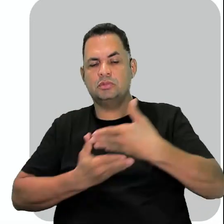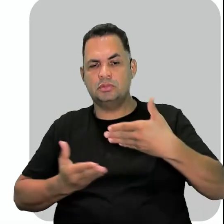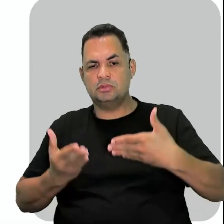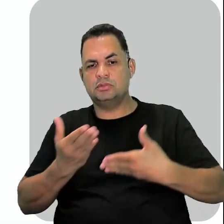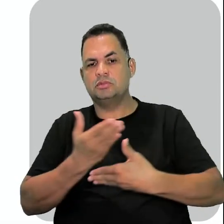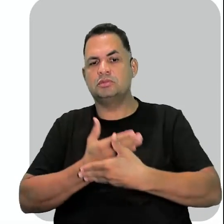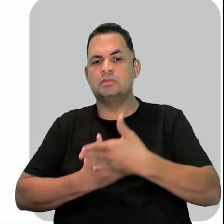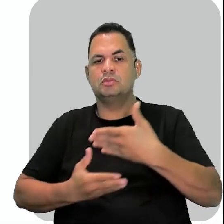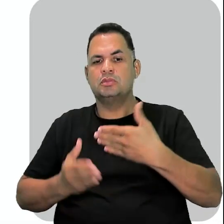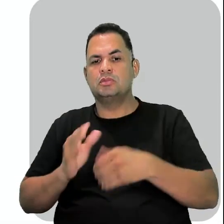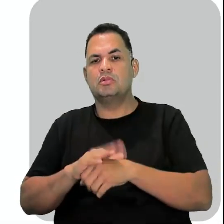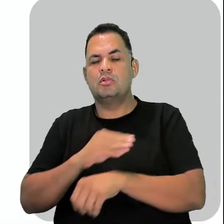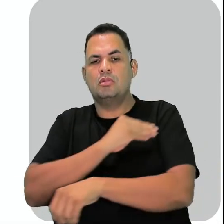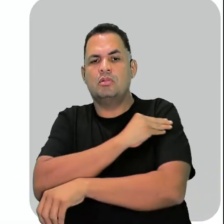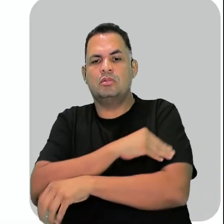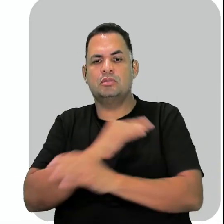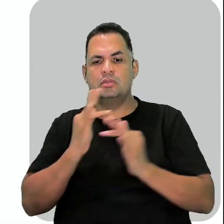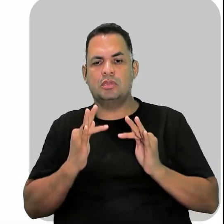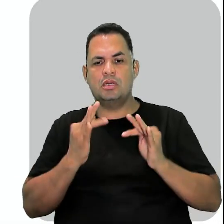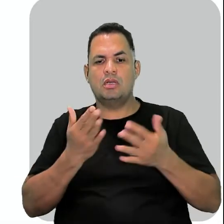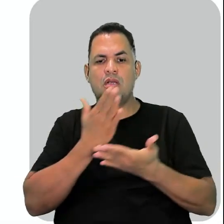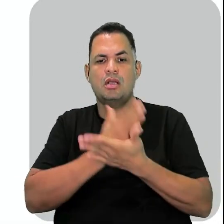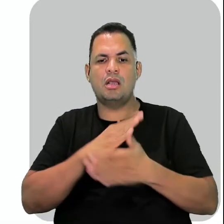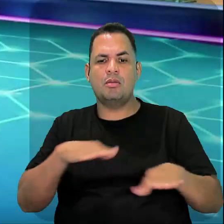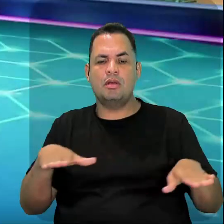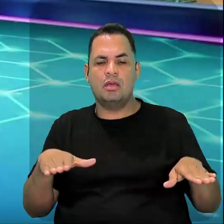álcool. E aí a gente encerra a nossa